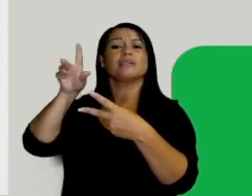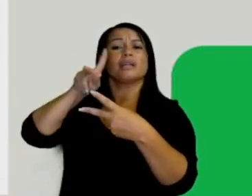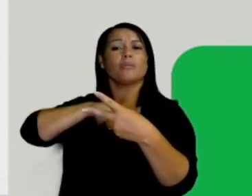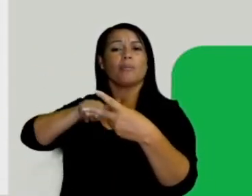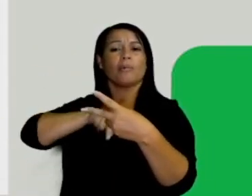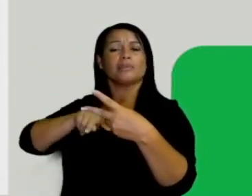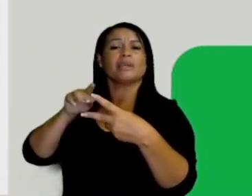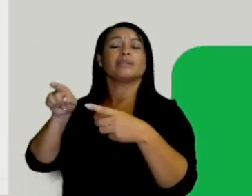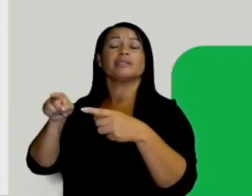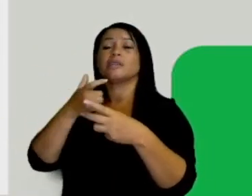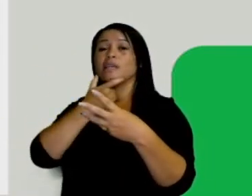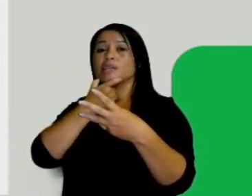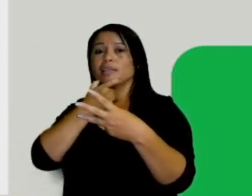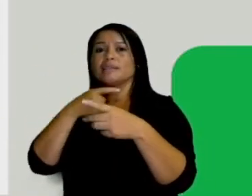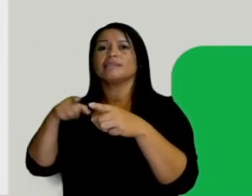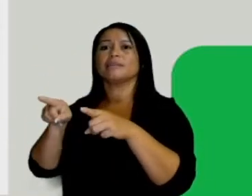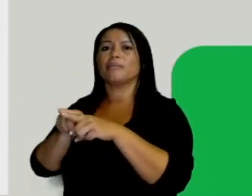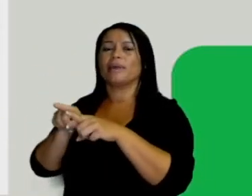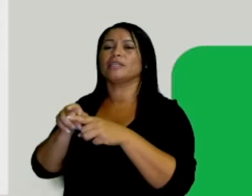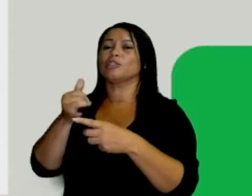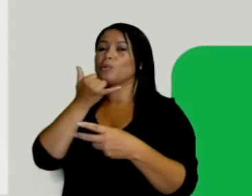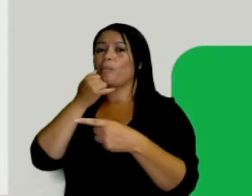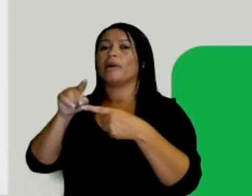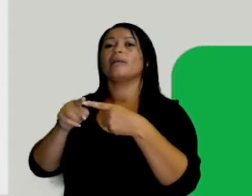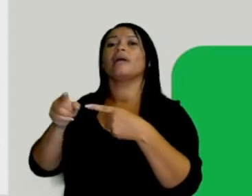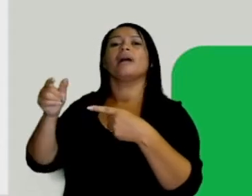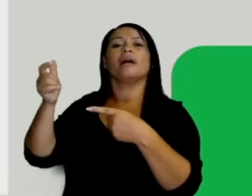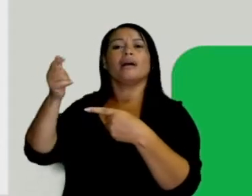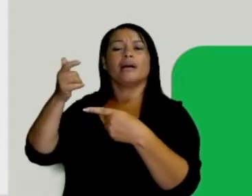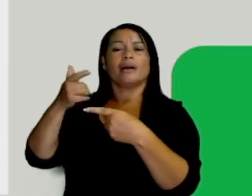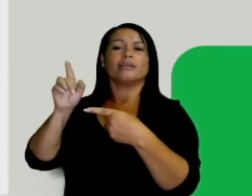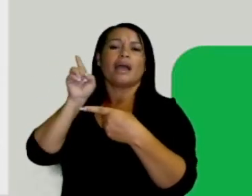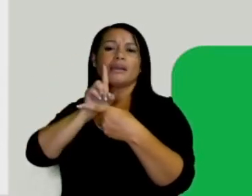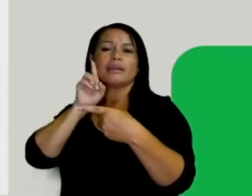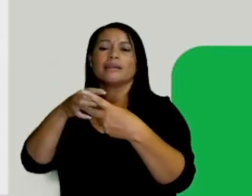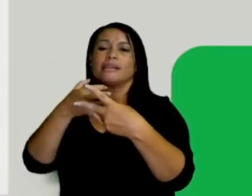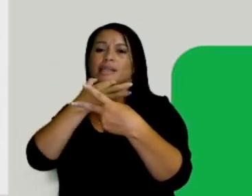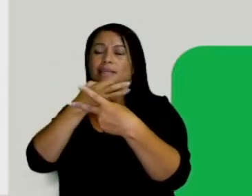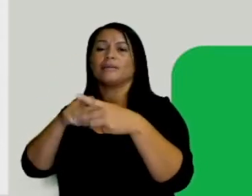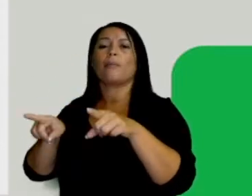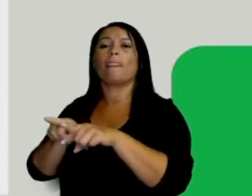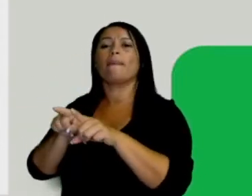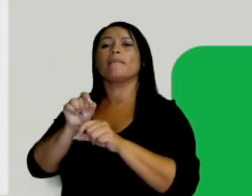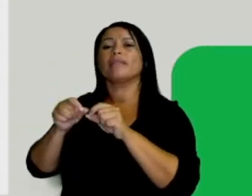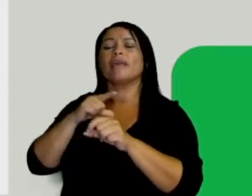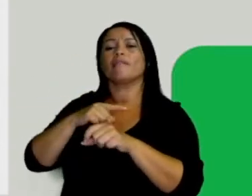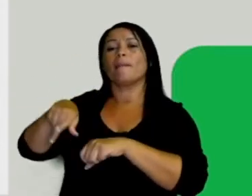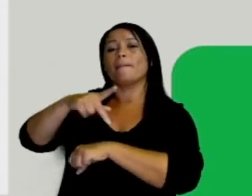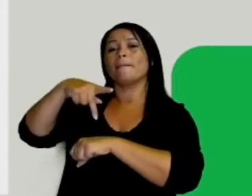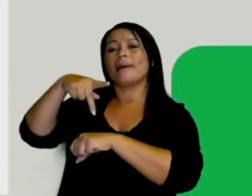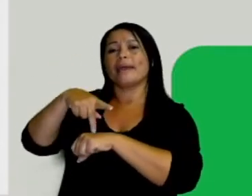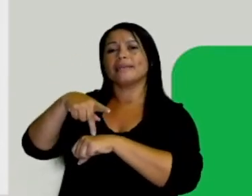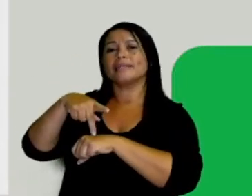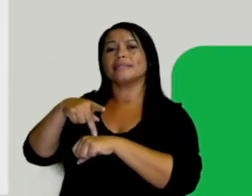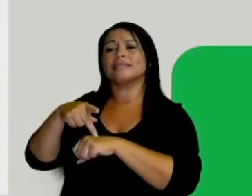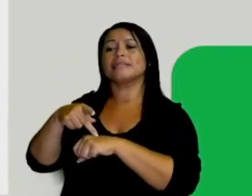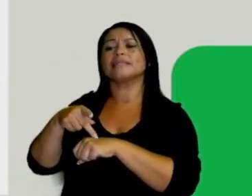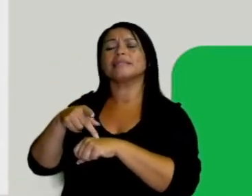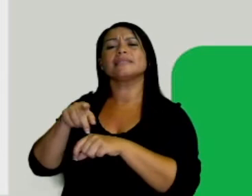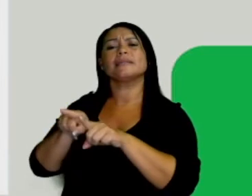saxões. Na América do Sul, na América Latina, que é o restante, a gente tem aí países que foram colonizados por povos